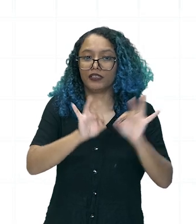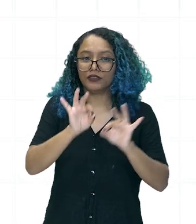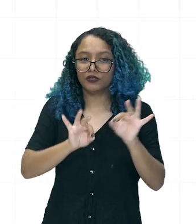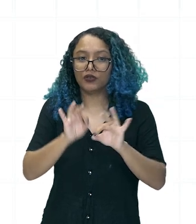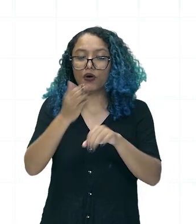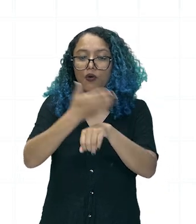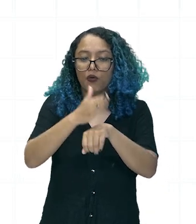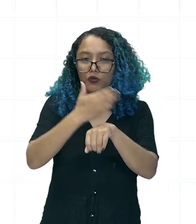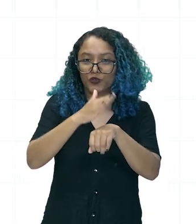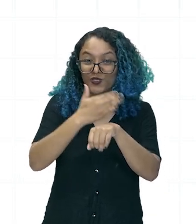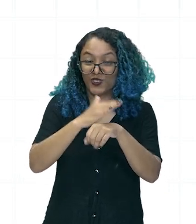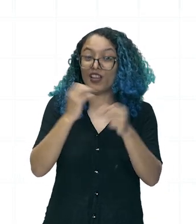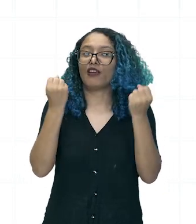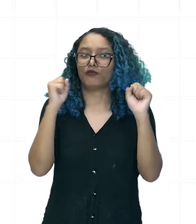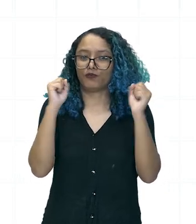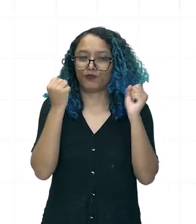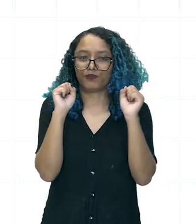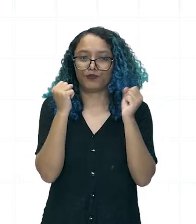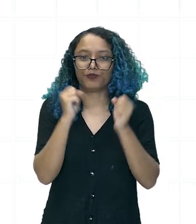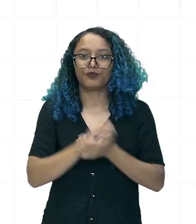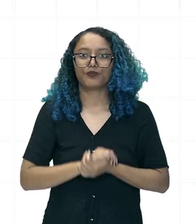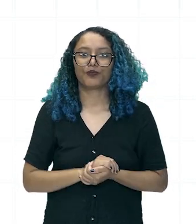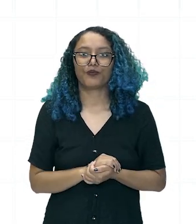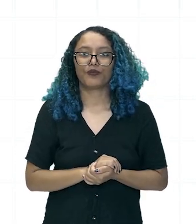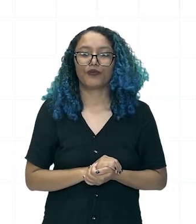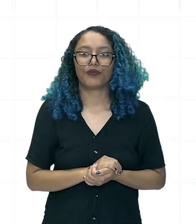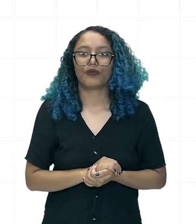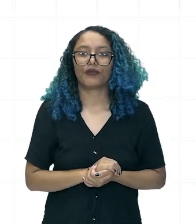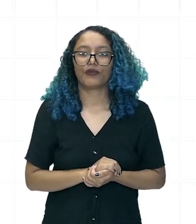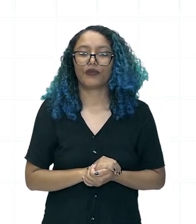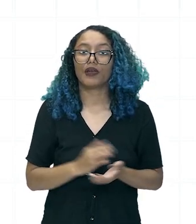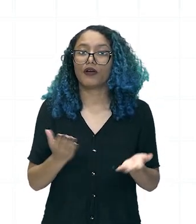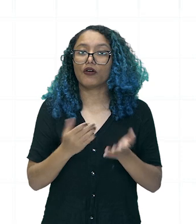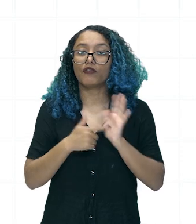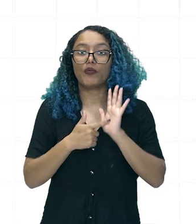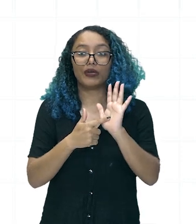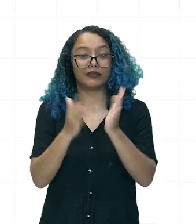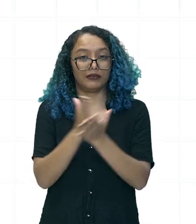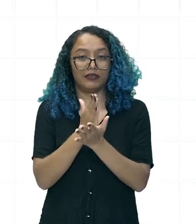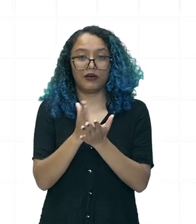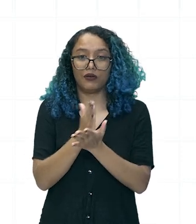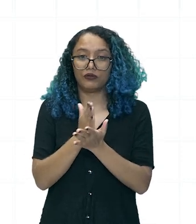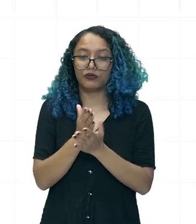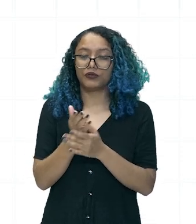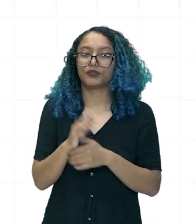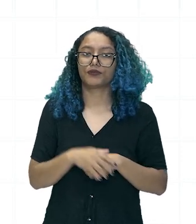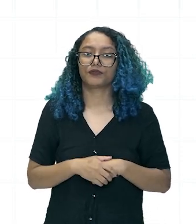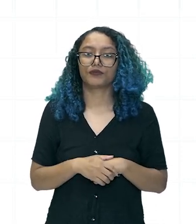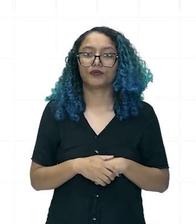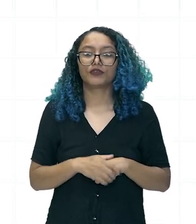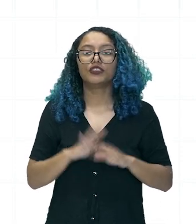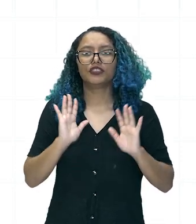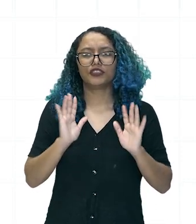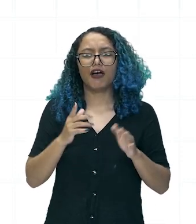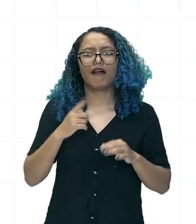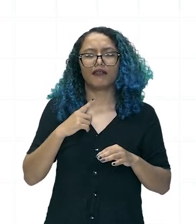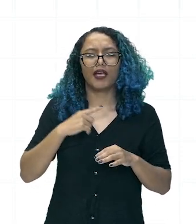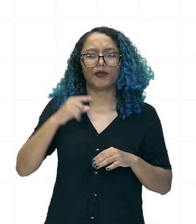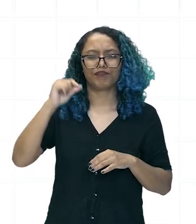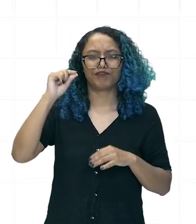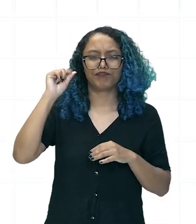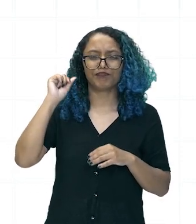que nessa época, né, já se falava um pouco sobre essa questão da ginástica aeróbica ou